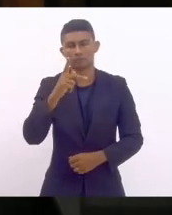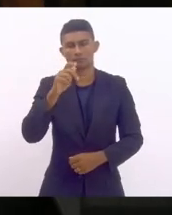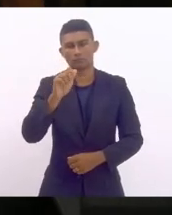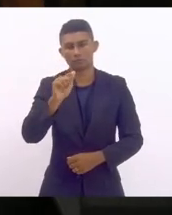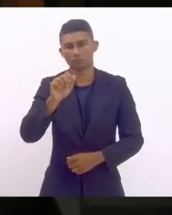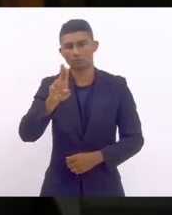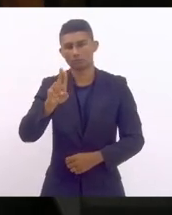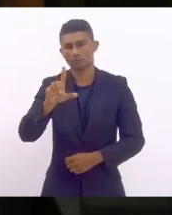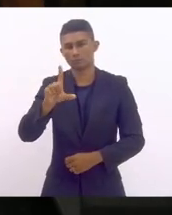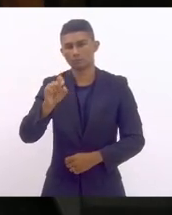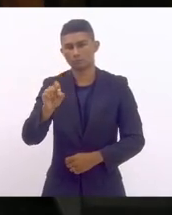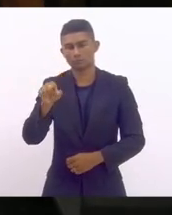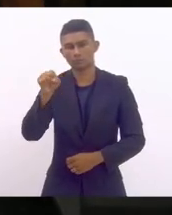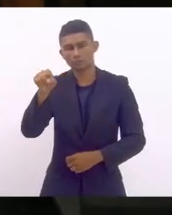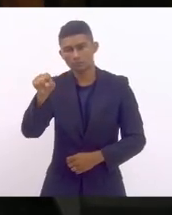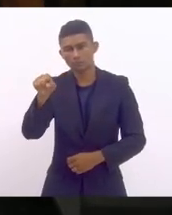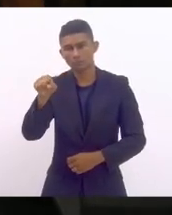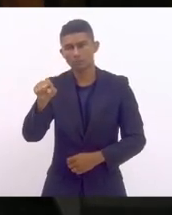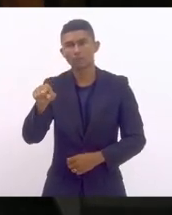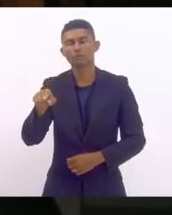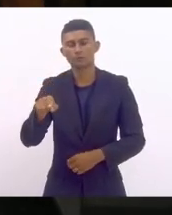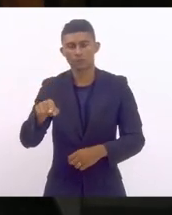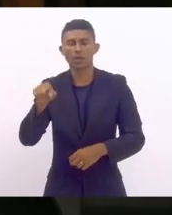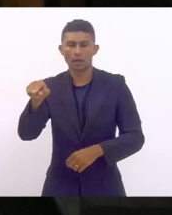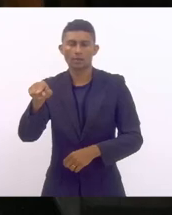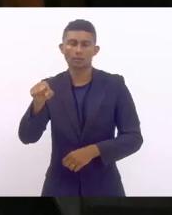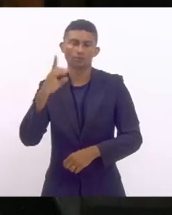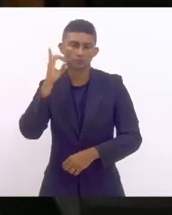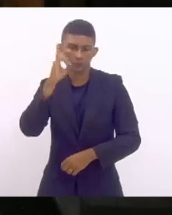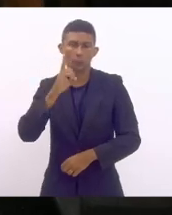que foi um deputado constituinte